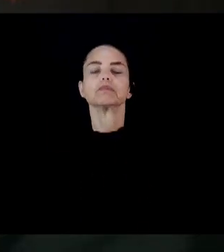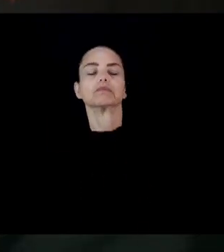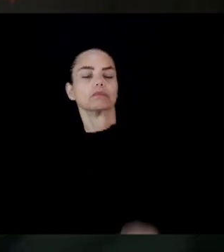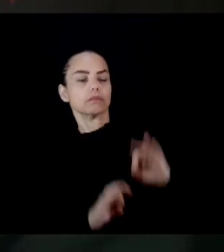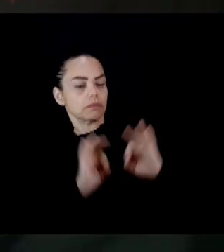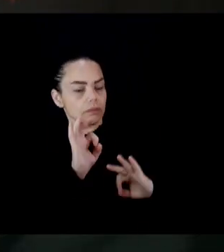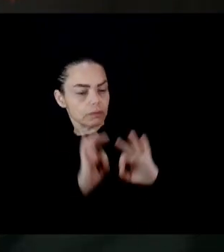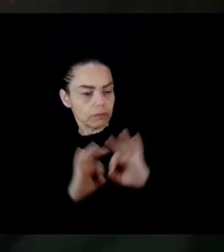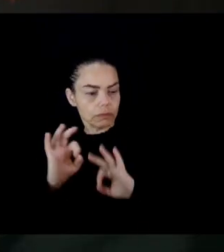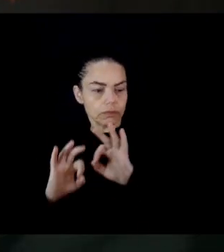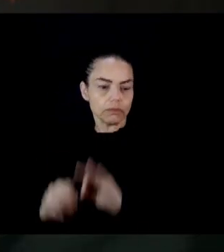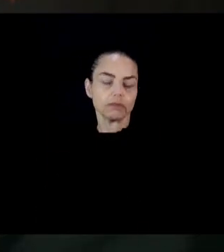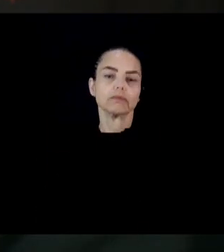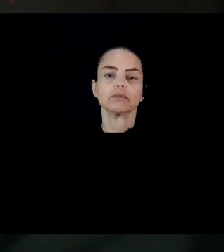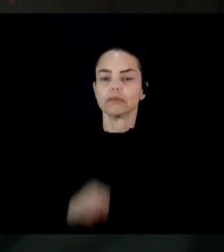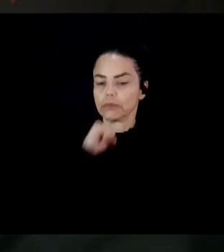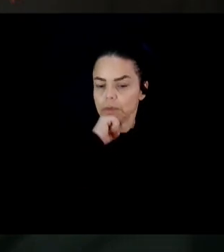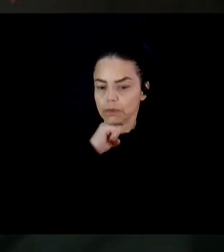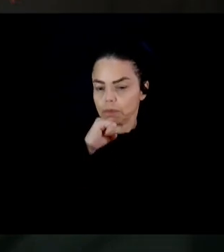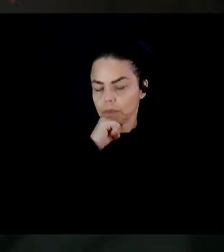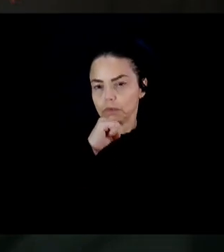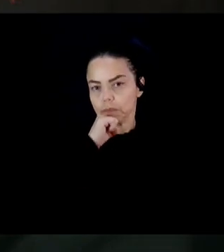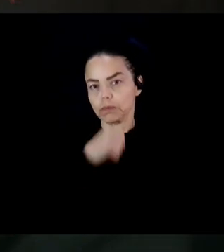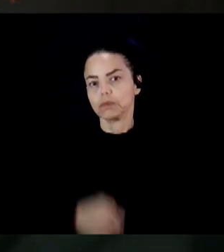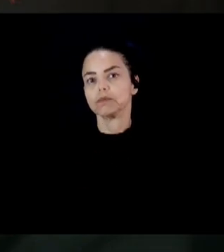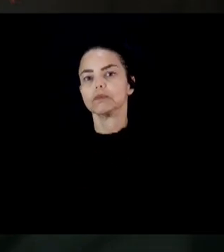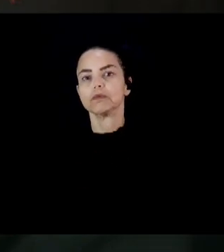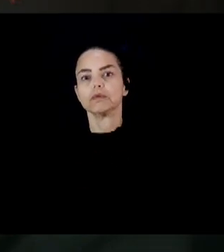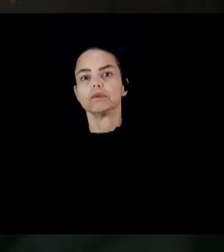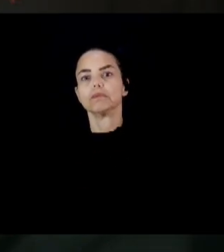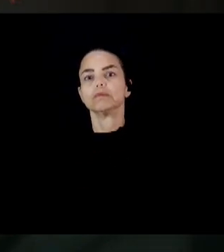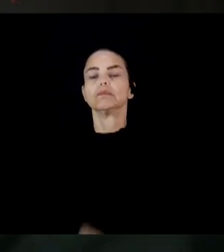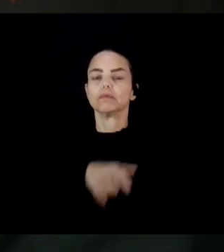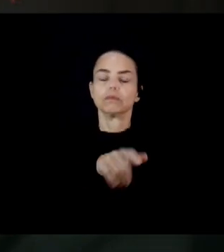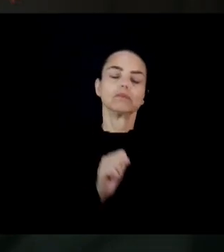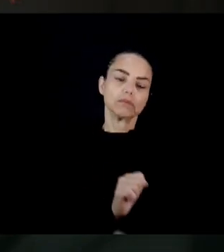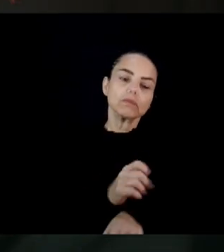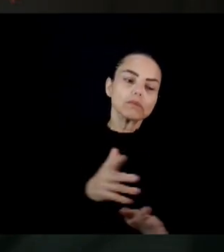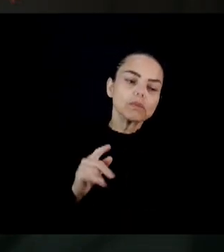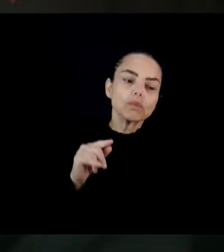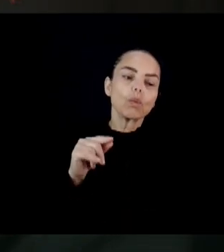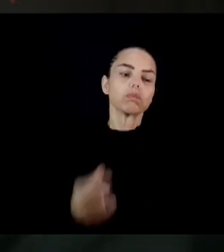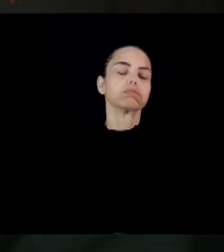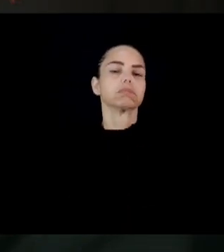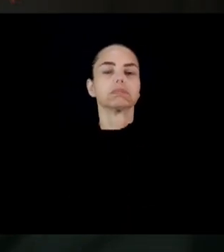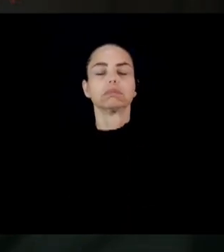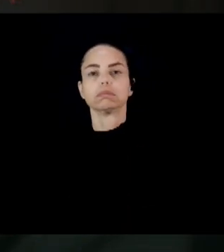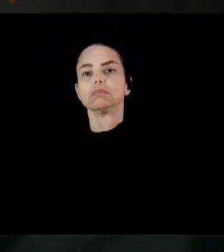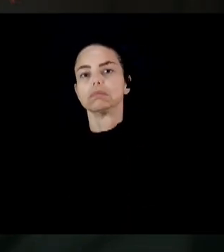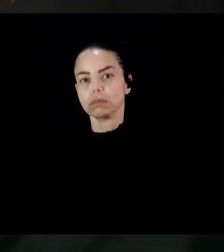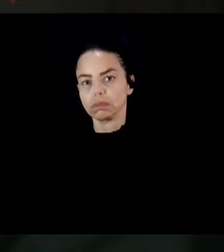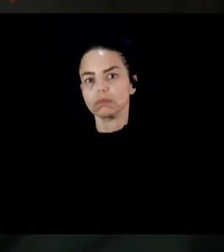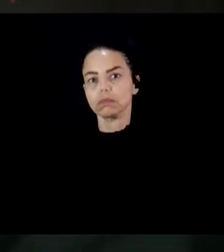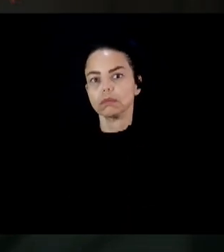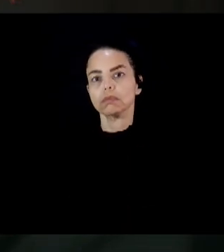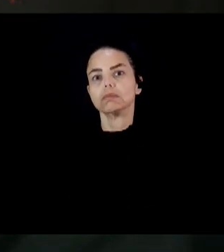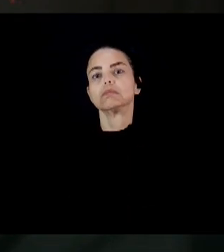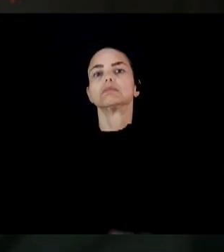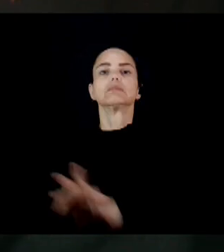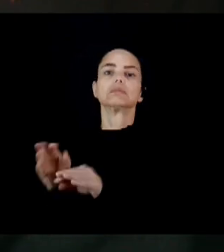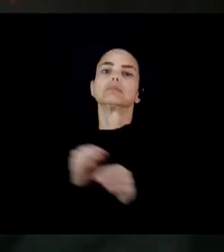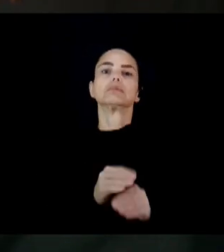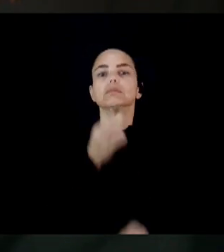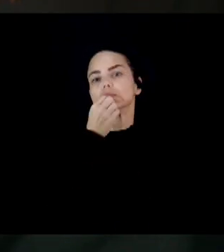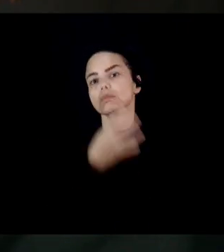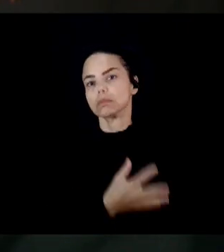esse envelhecimento, né? A gente precisa, de repente, parar um pouco, né? Trazer coisas boas